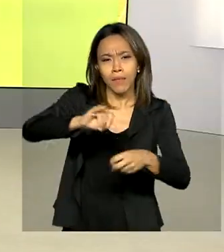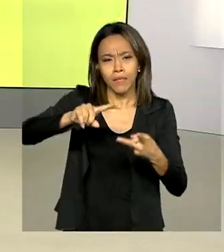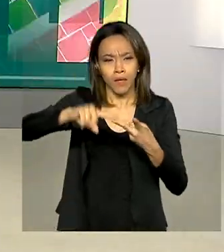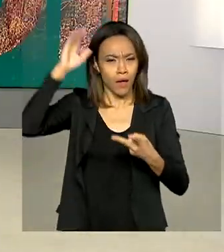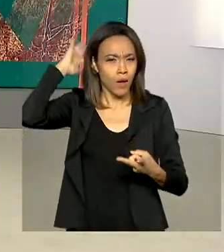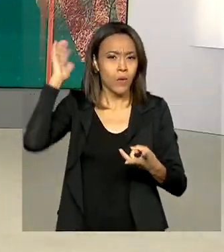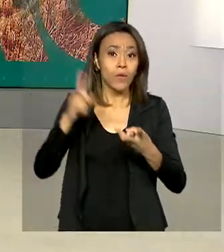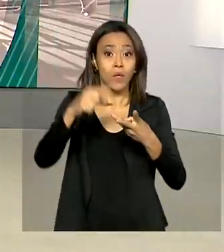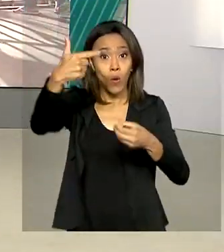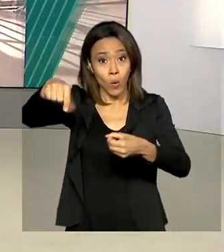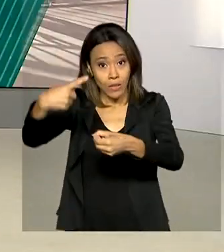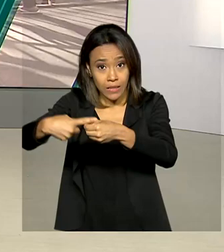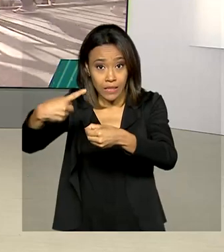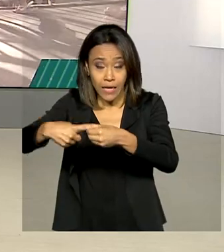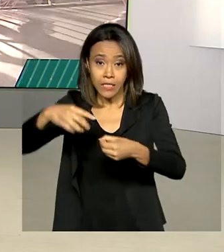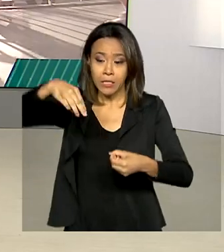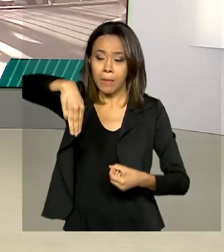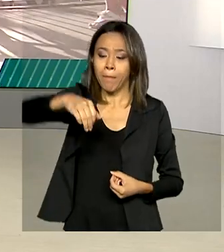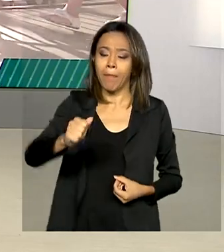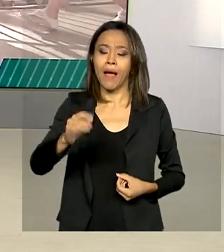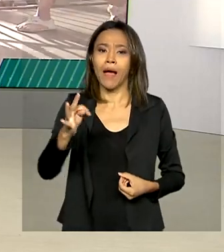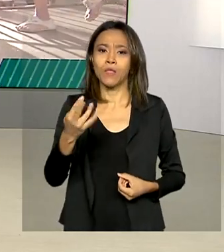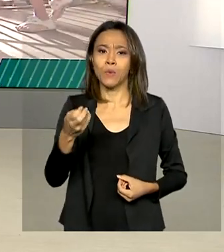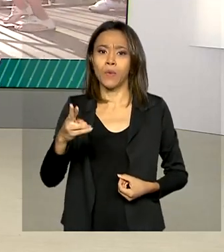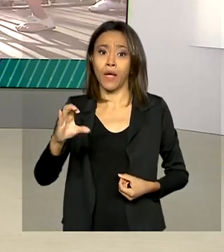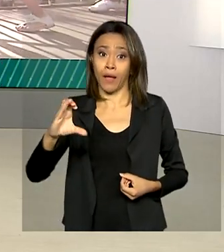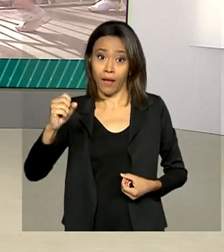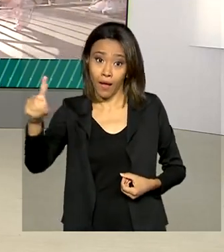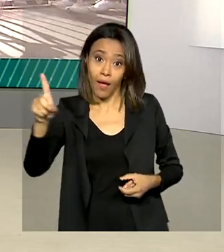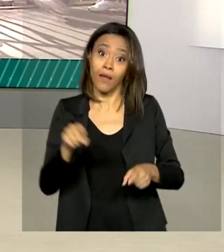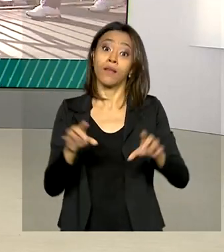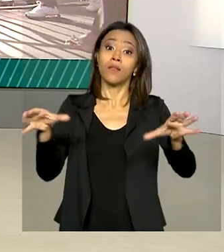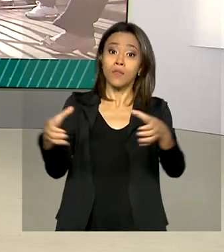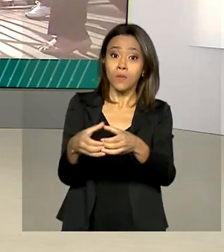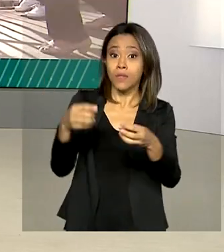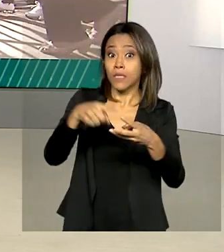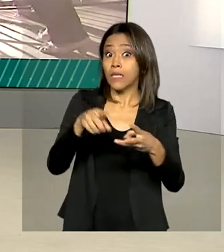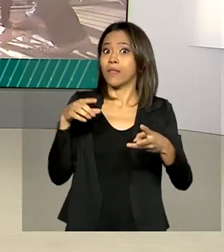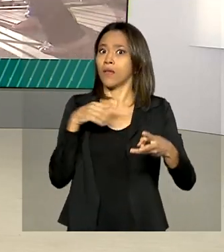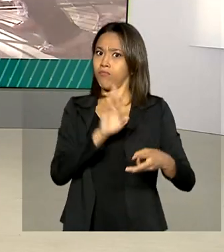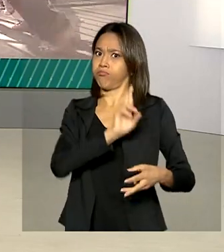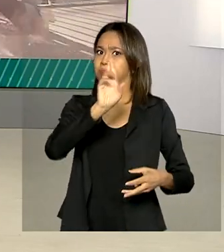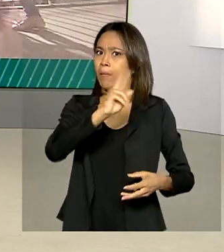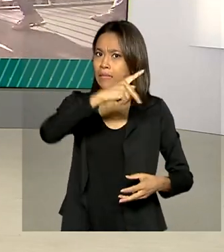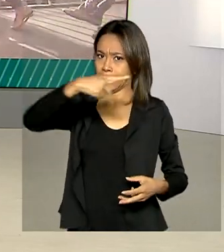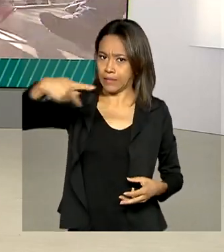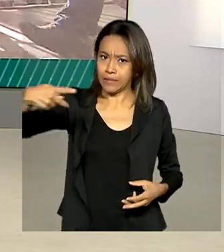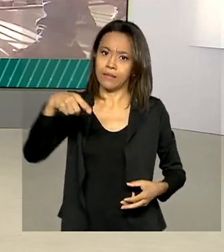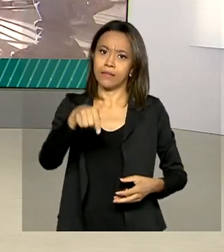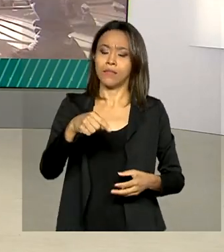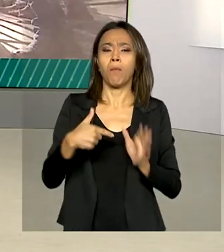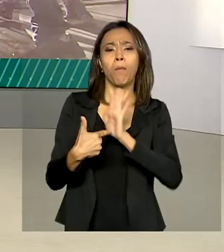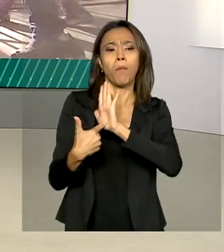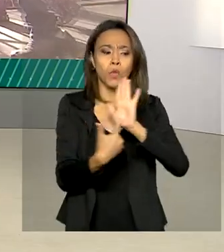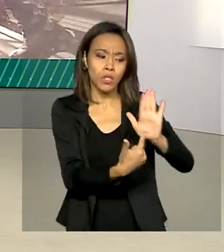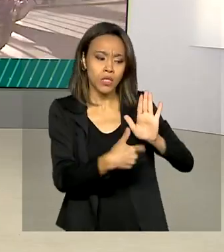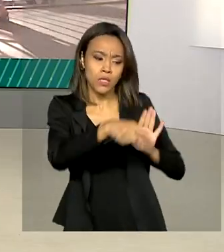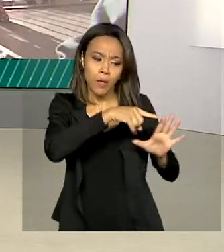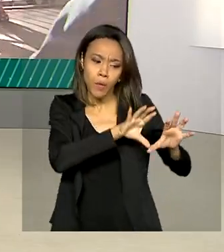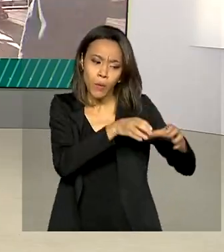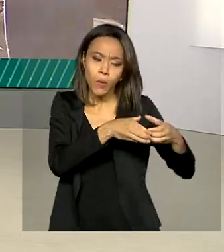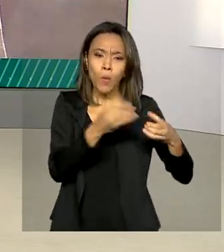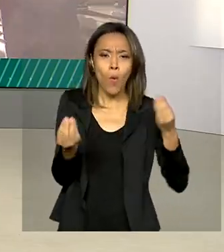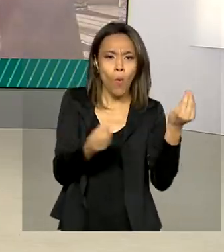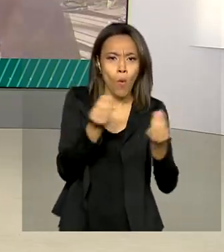Maturacá. Hamilton Mourão preside o Conselho da Amazônia e nesta missão pretende mostrar aos embaixadores a realidade da